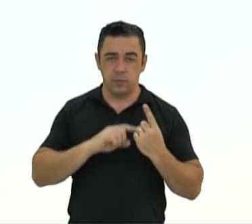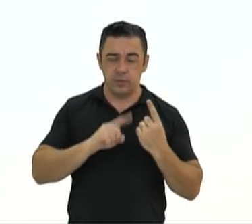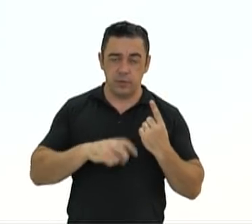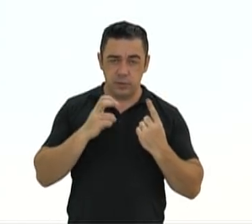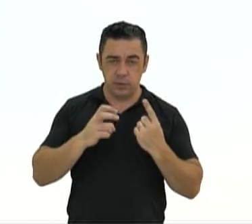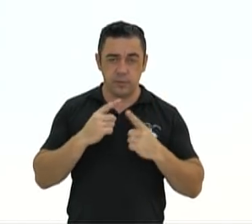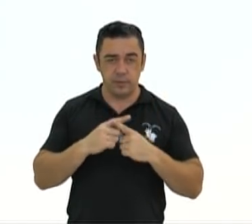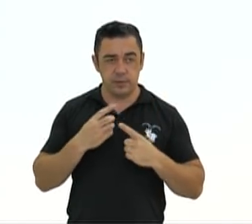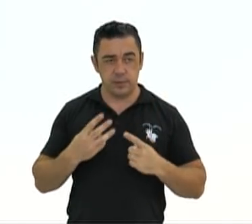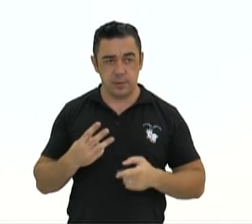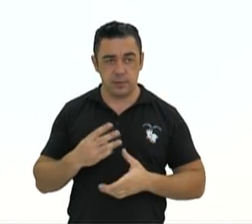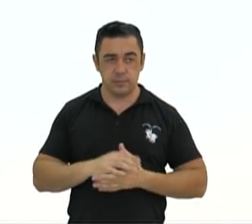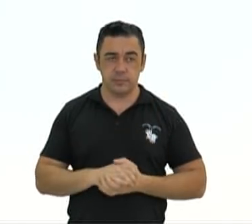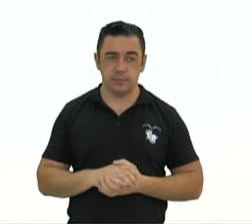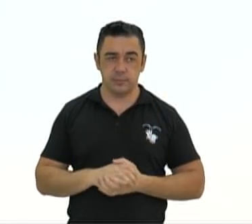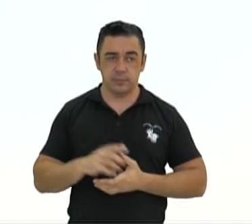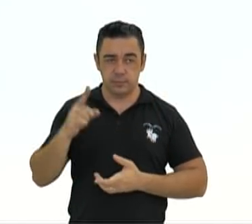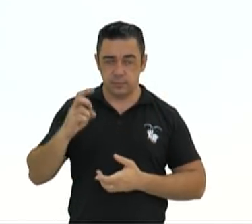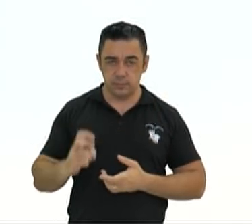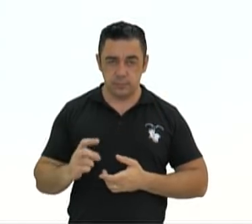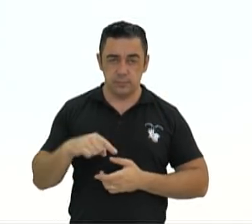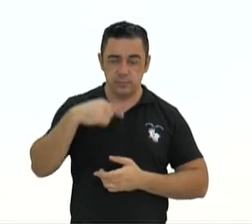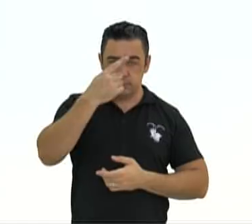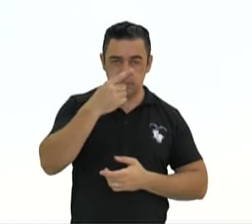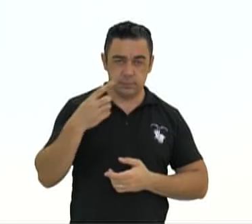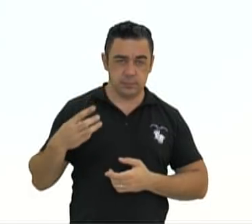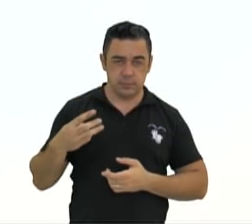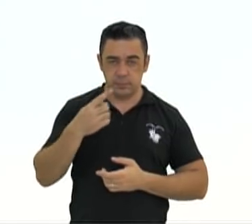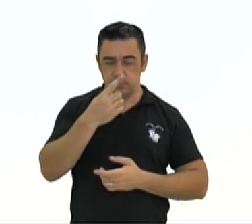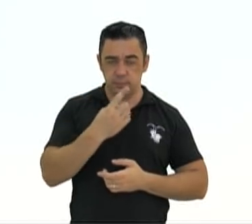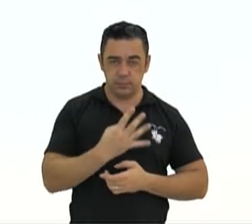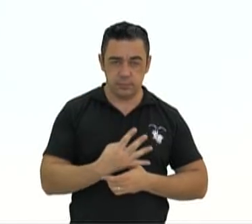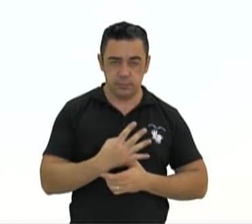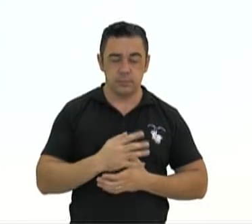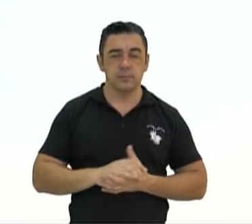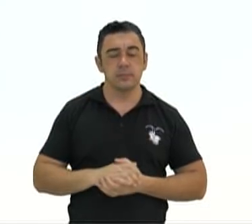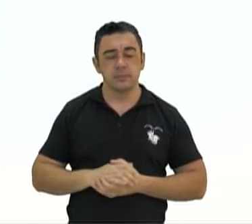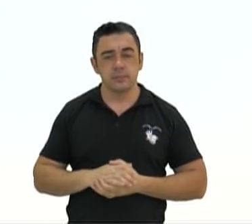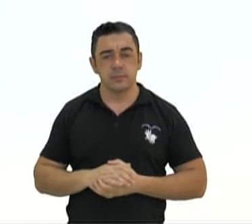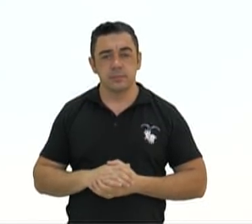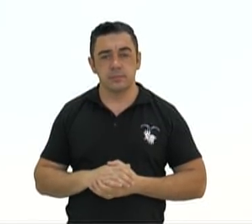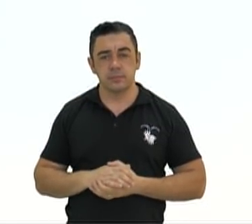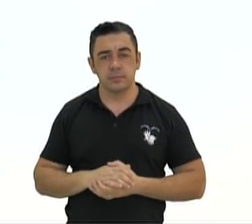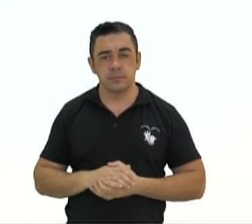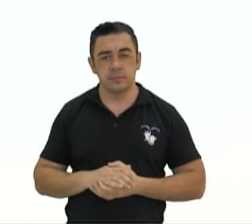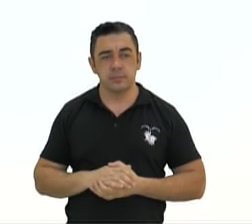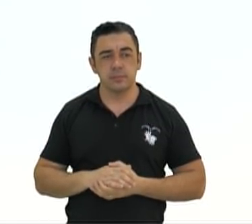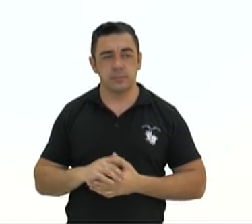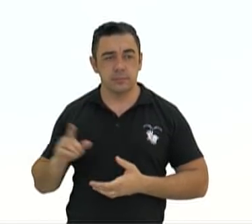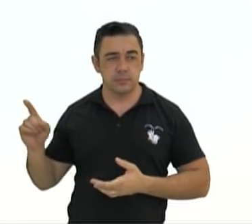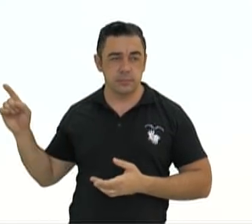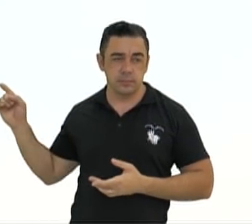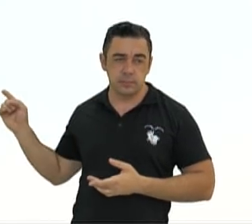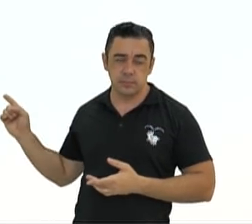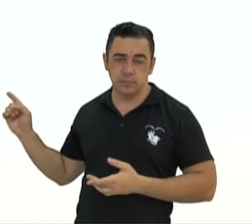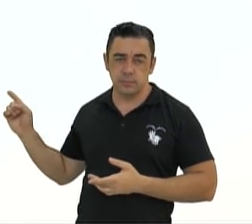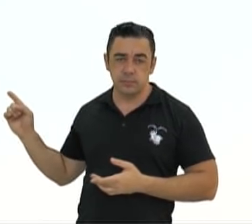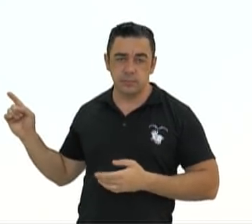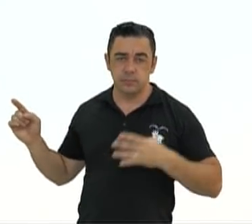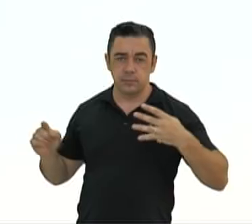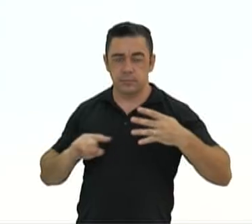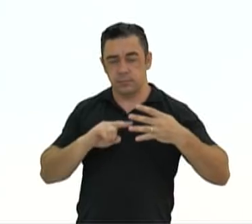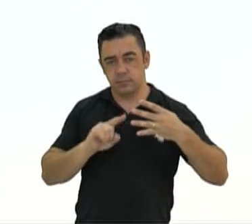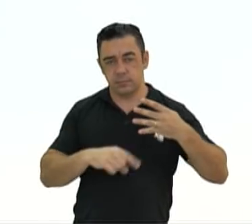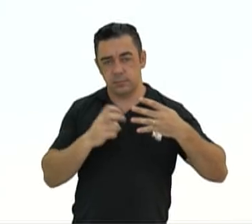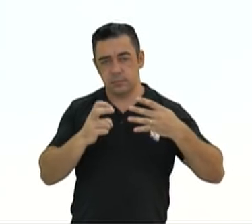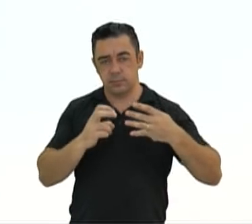1,5 vezes 3, ó, 3 vezes 5, 15, sobe 1. 3 vezes 1, 3, mais 1, 4. Uma casa decimal depois da vírgula, uma